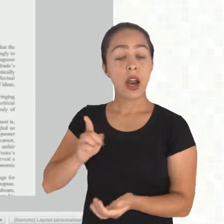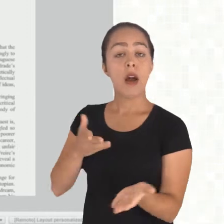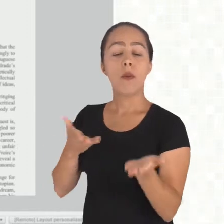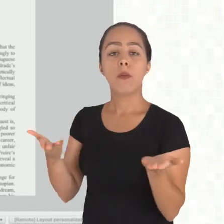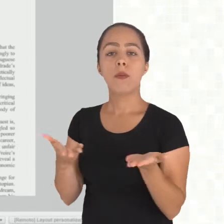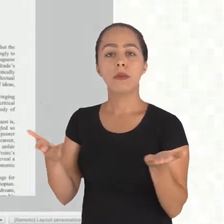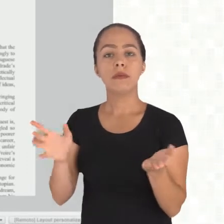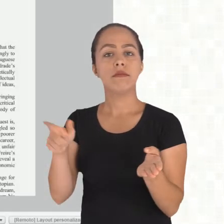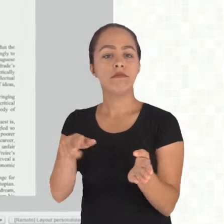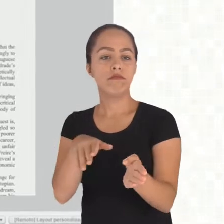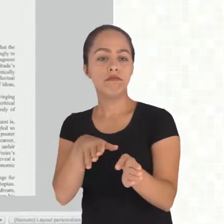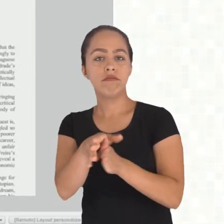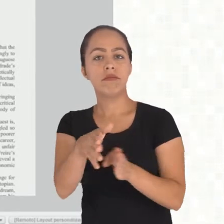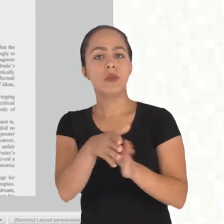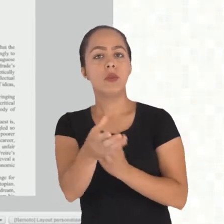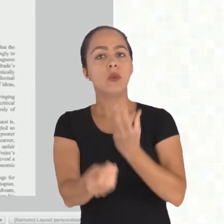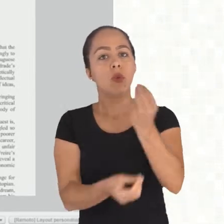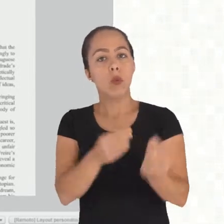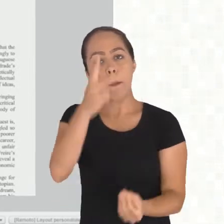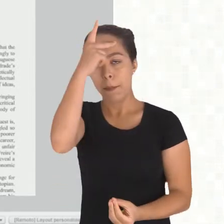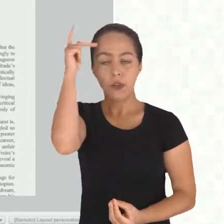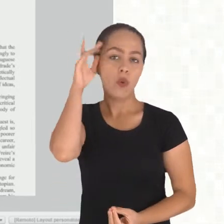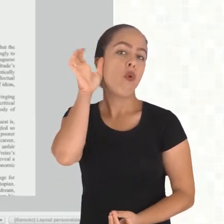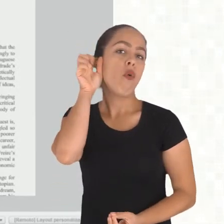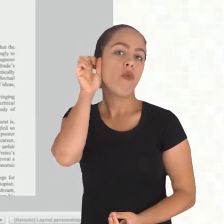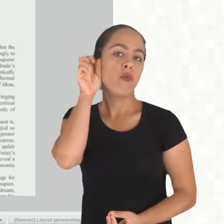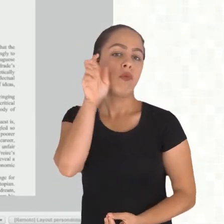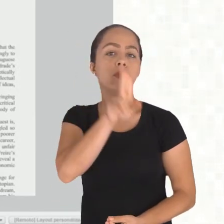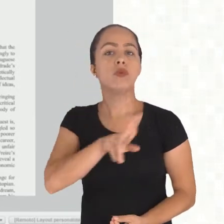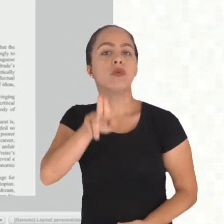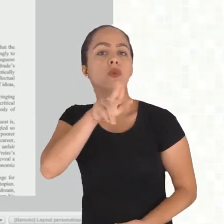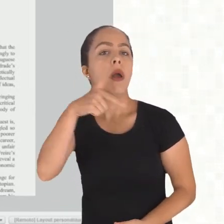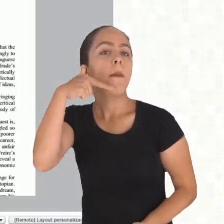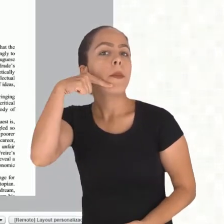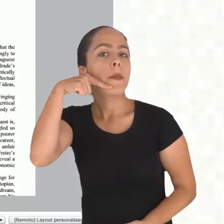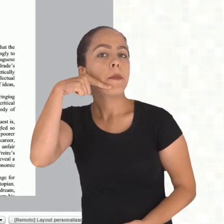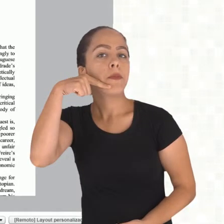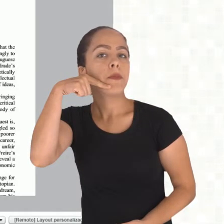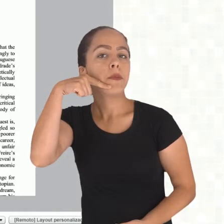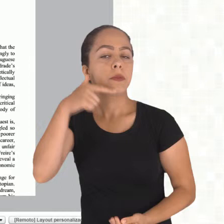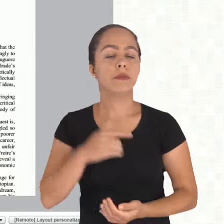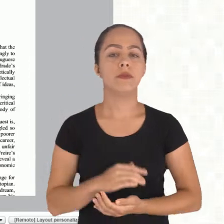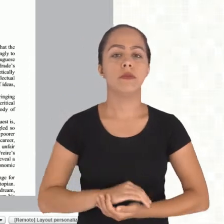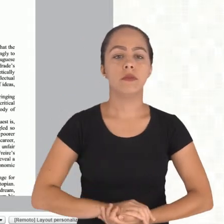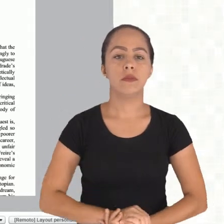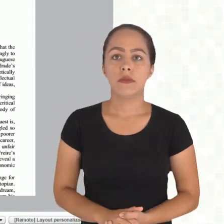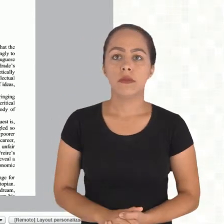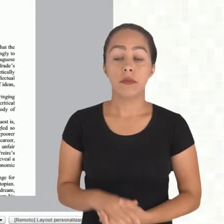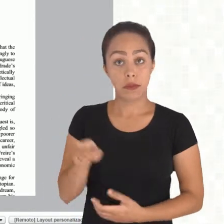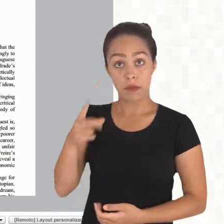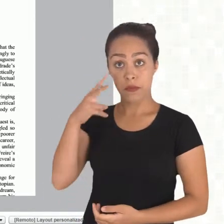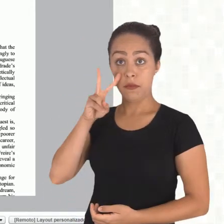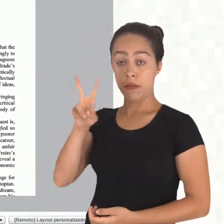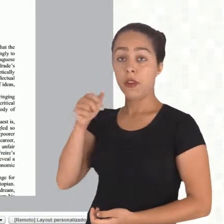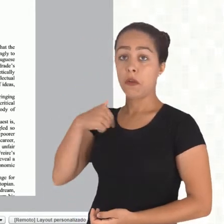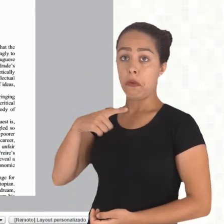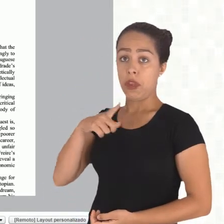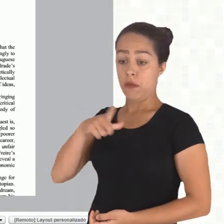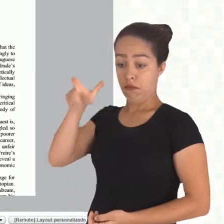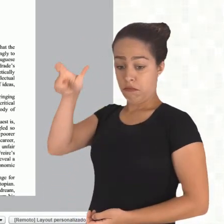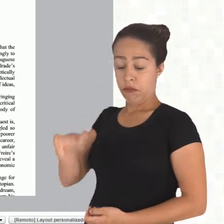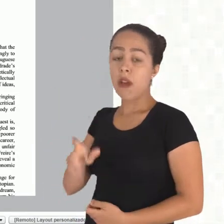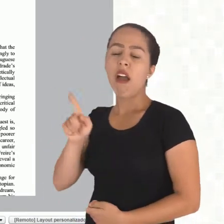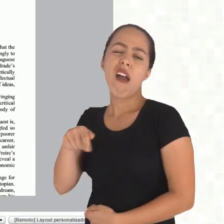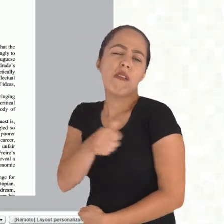o meu microfone ele vai fazer um teste o aluno também deve fazer isso caso o aluno não se ouça ele tem que habilitar se vê que eu entrei como